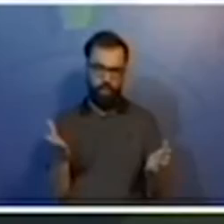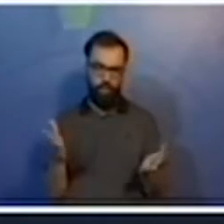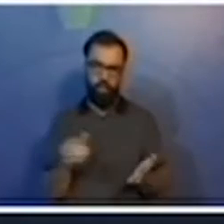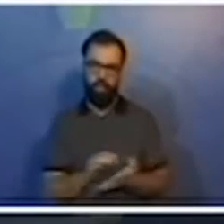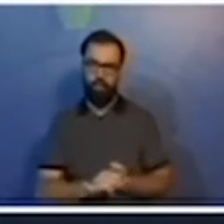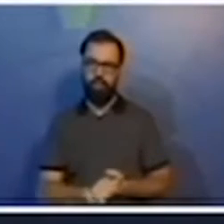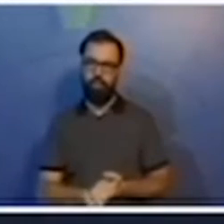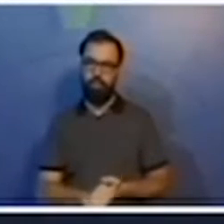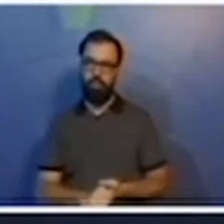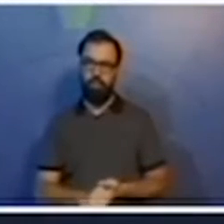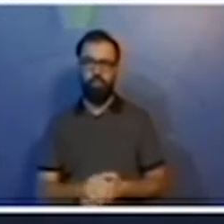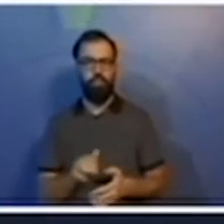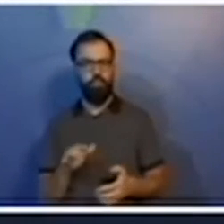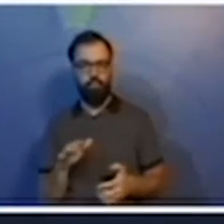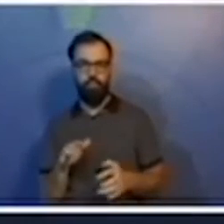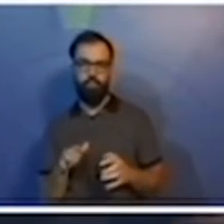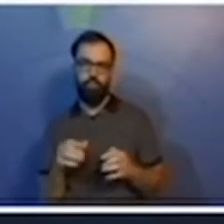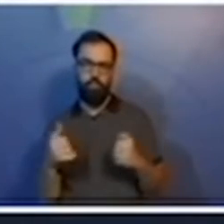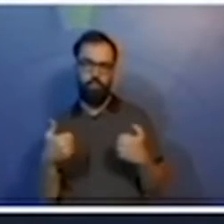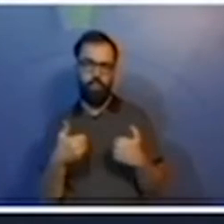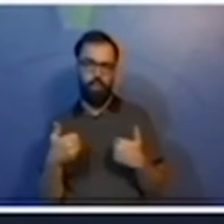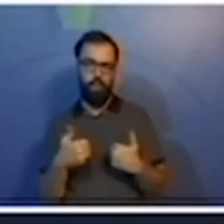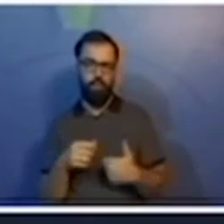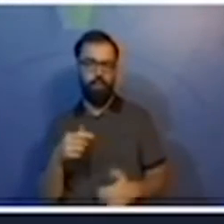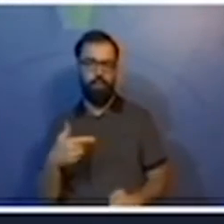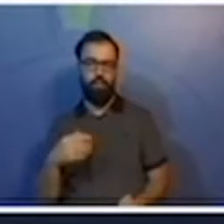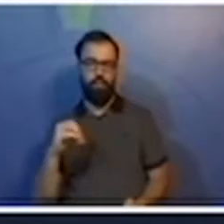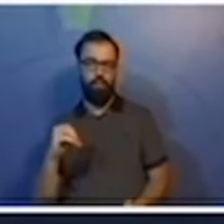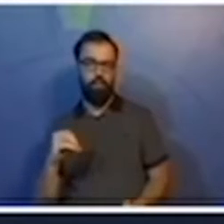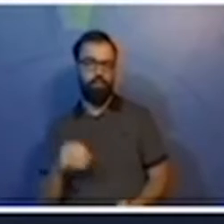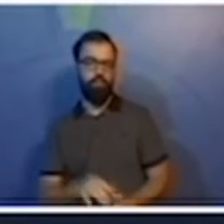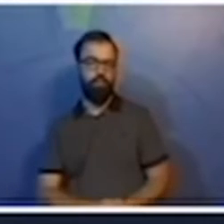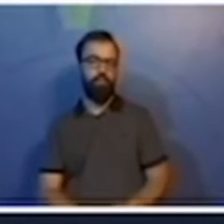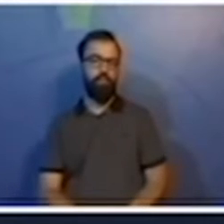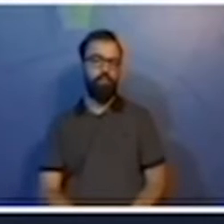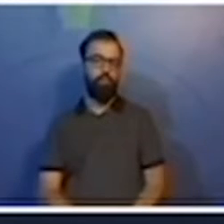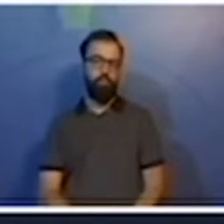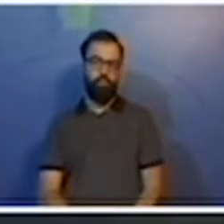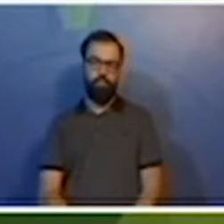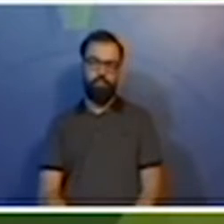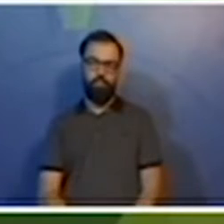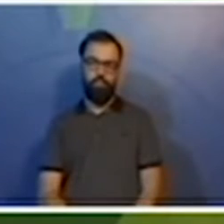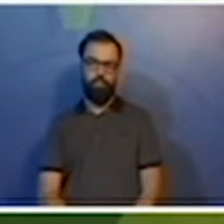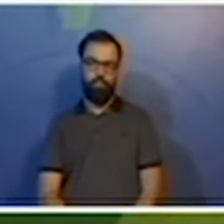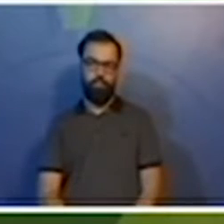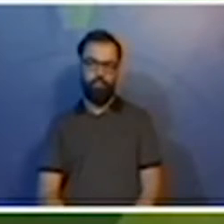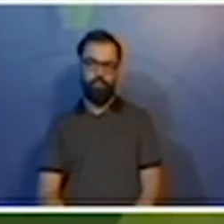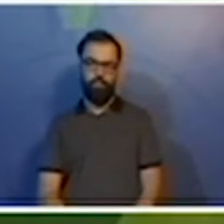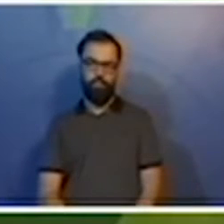estimativa. Ele está perto de 70 graus, ok?